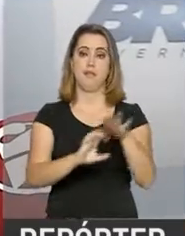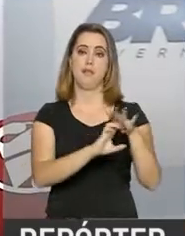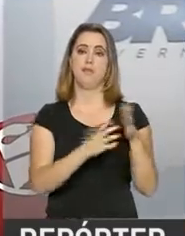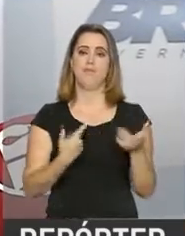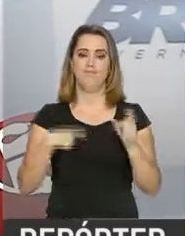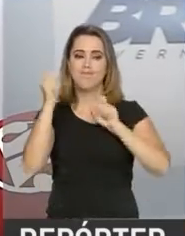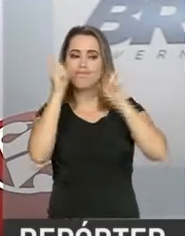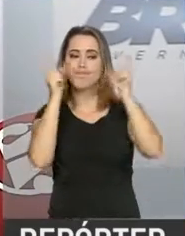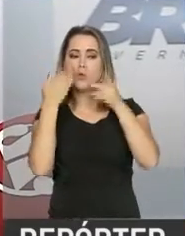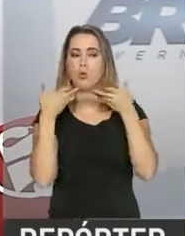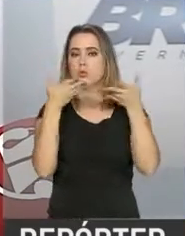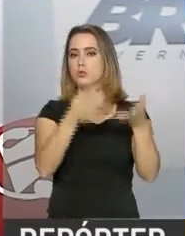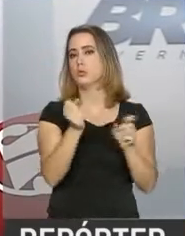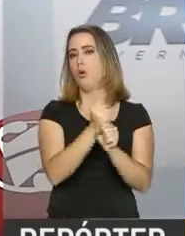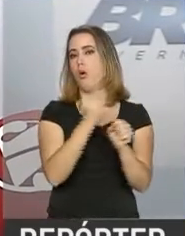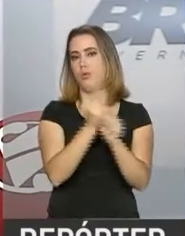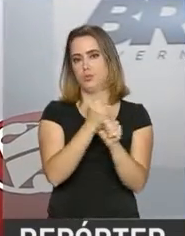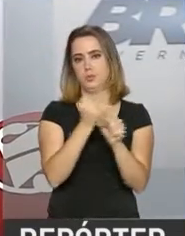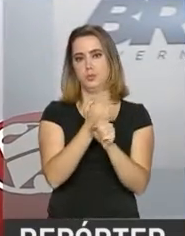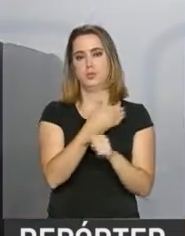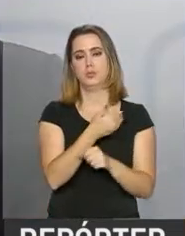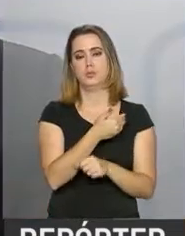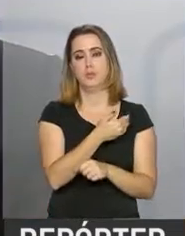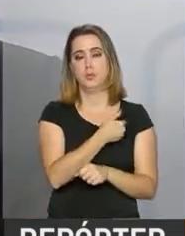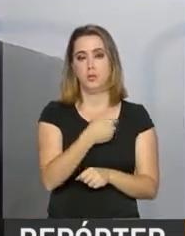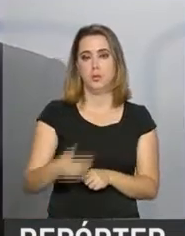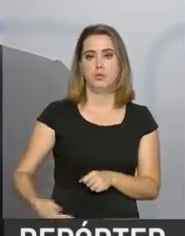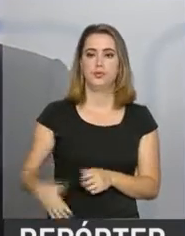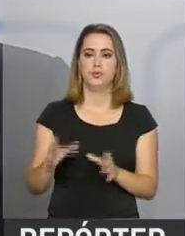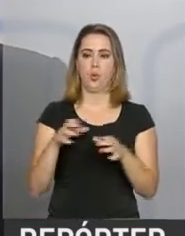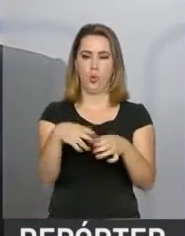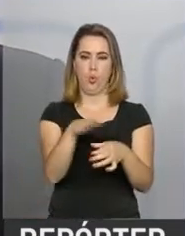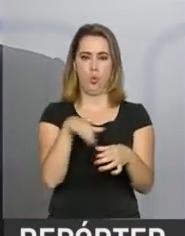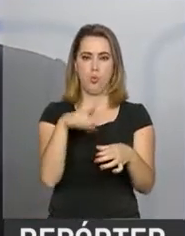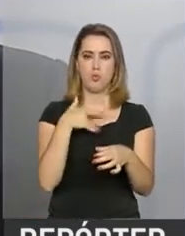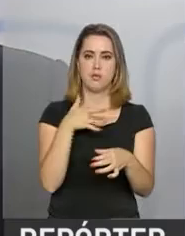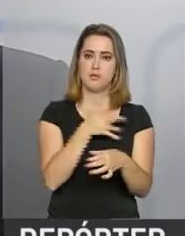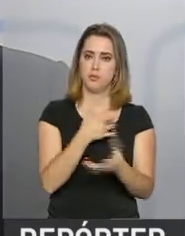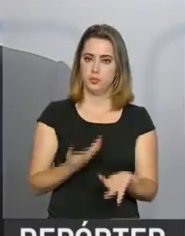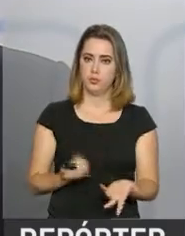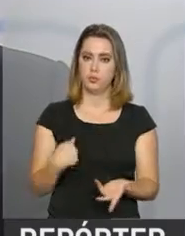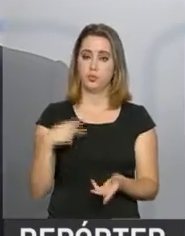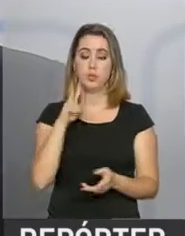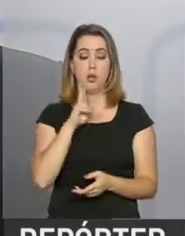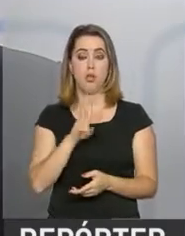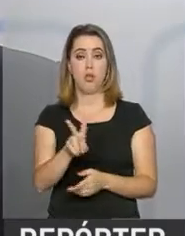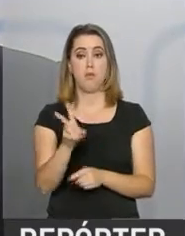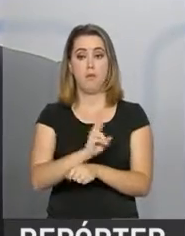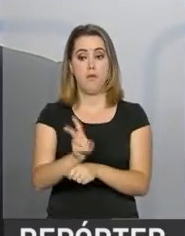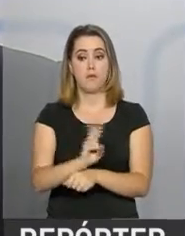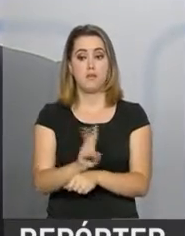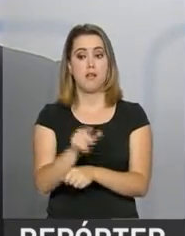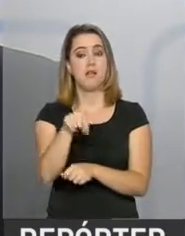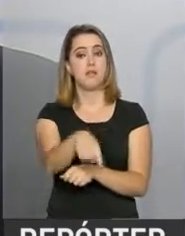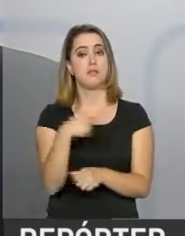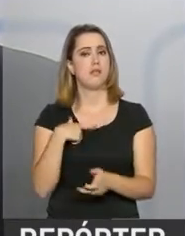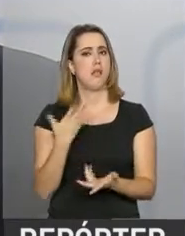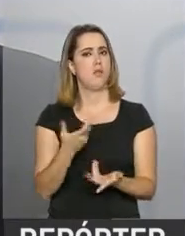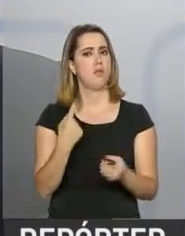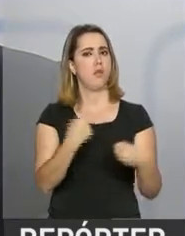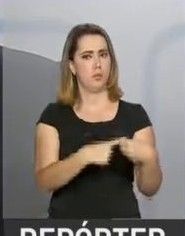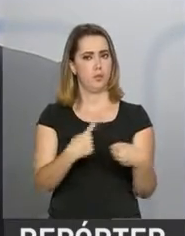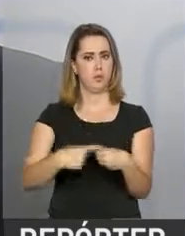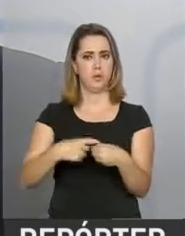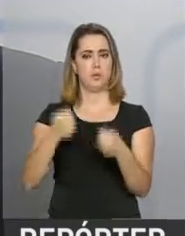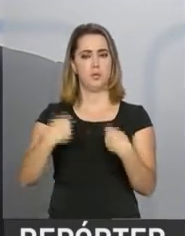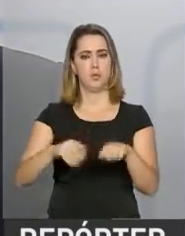interessadas em fazer obras próprias da saúde o ministério também vai intensificar a fiscalização os municípios deverão cadastrar o